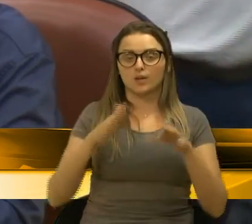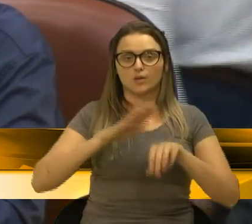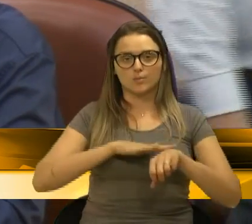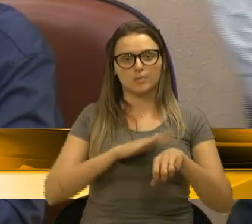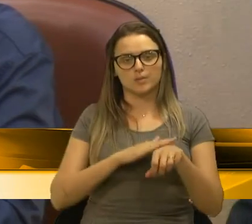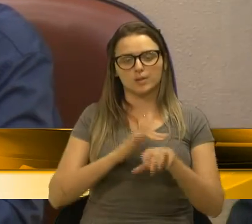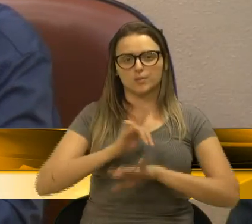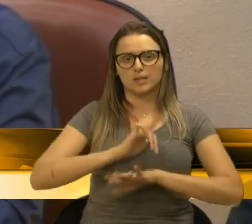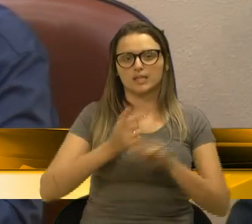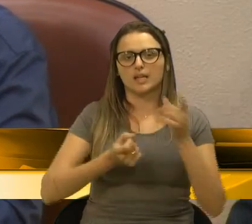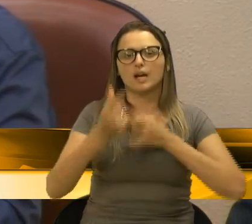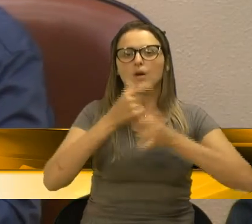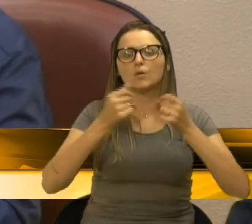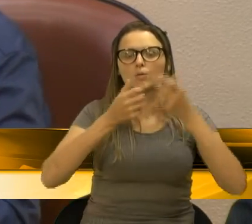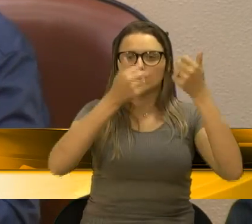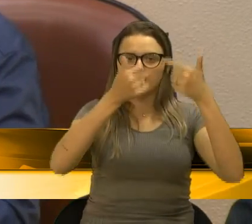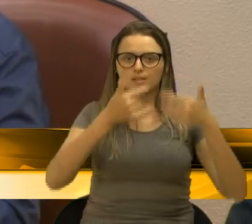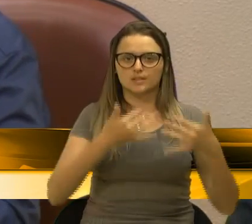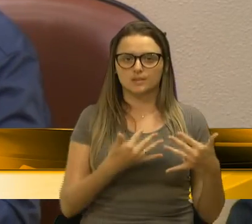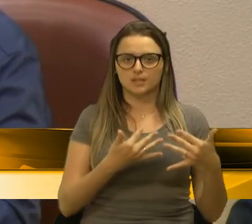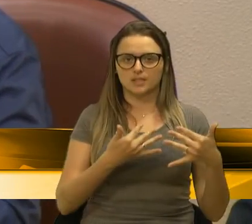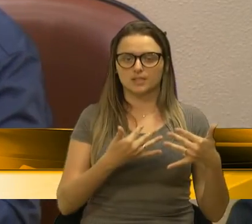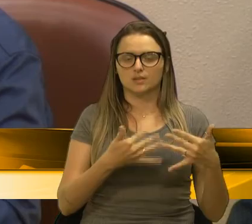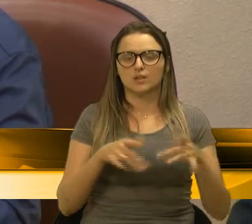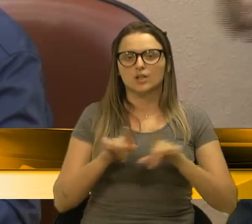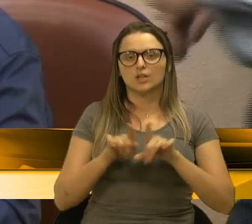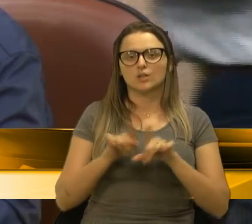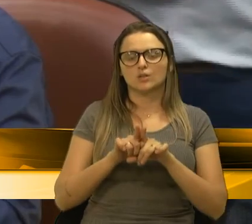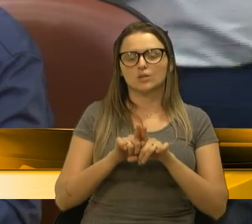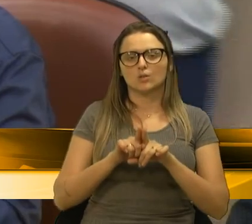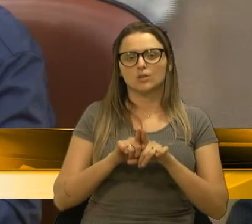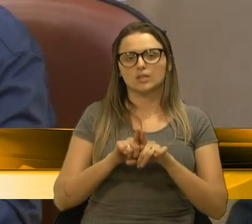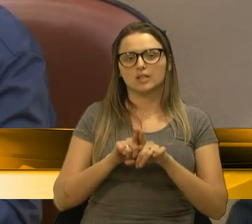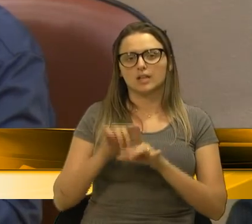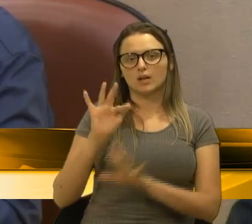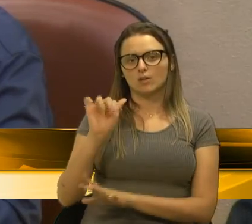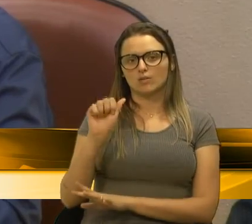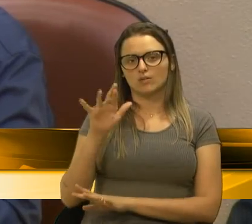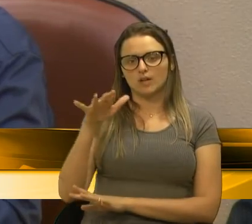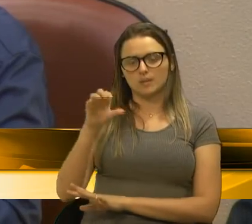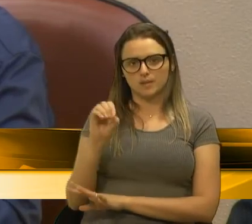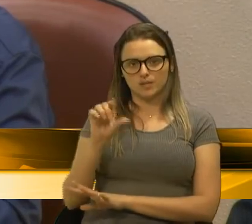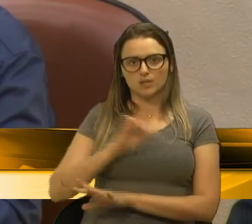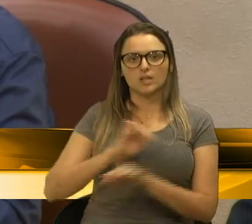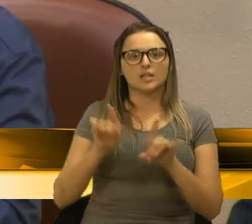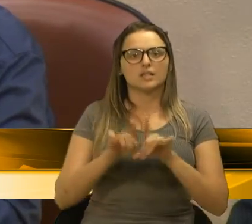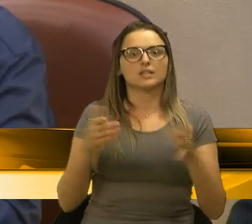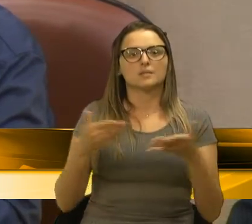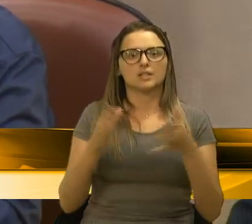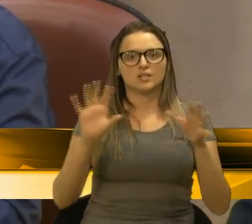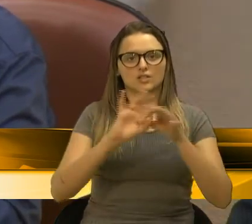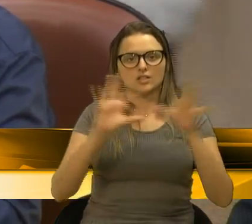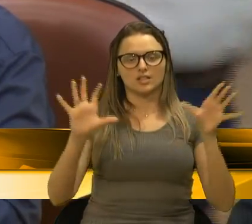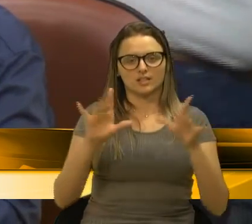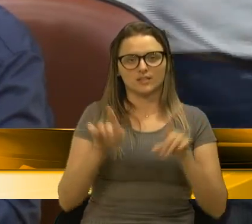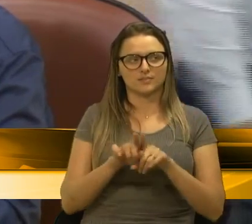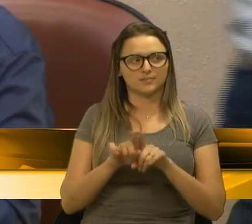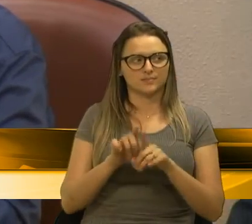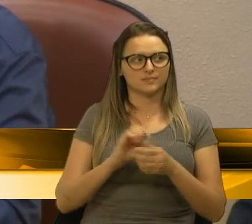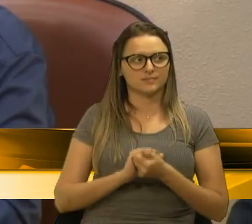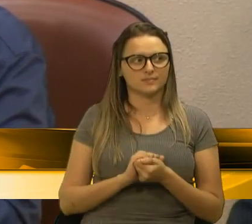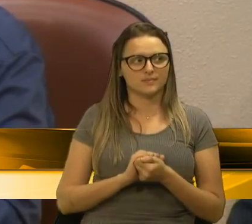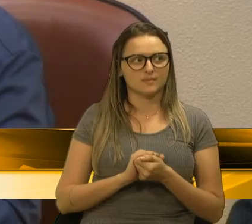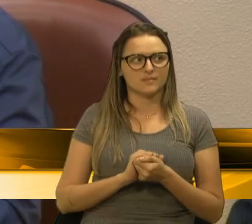para dar alguns esclarecimentos, passamos a palavra ao doutor Fabrício. A imprensa está à disposição aí para questionamentos, se